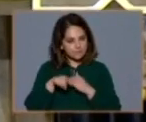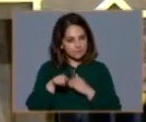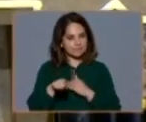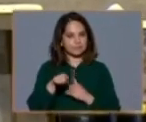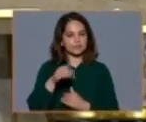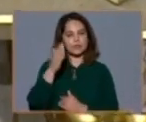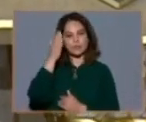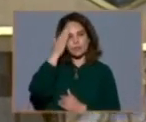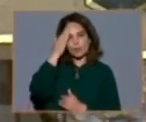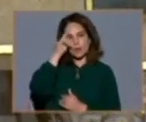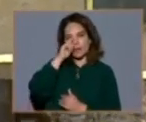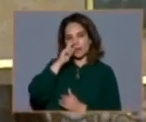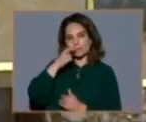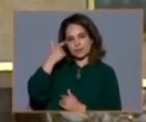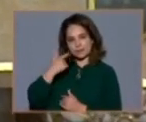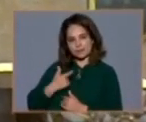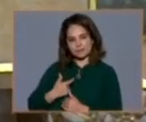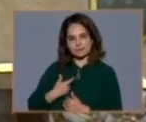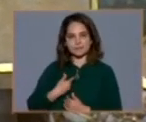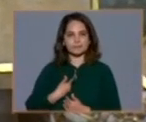em memória de mim.